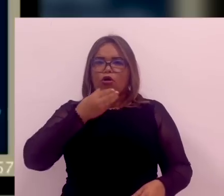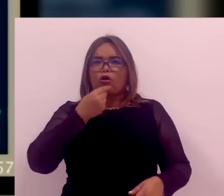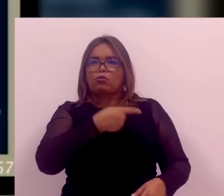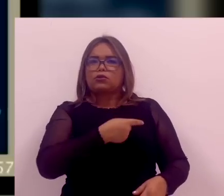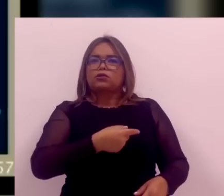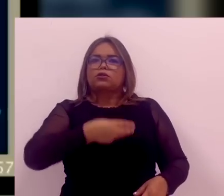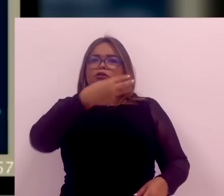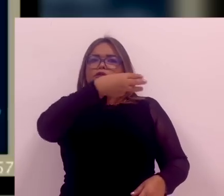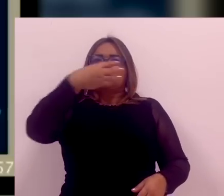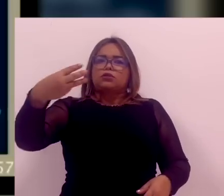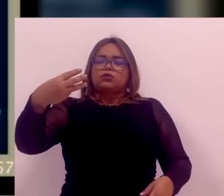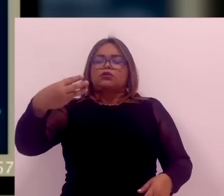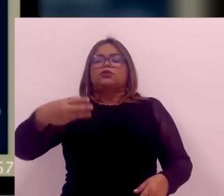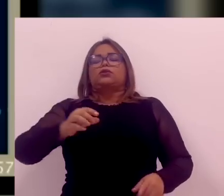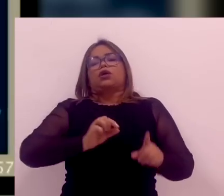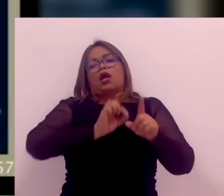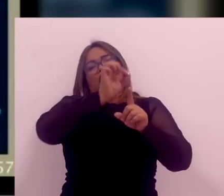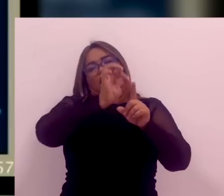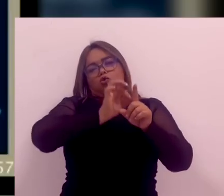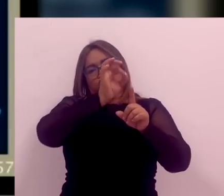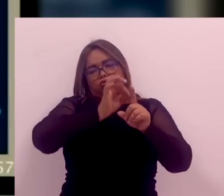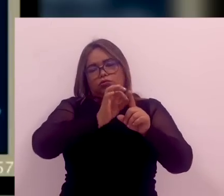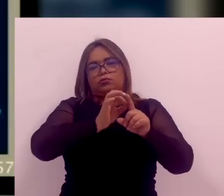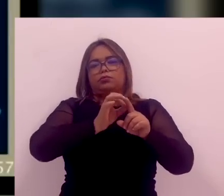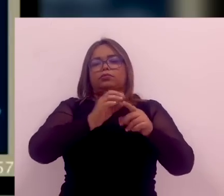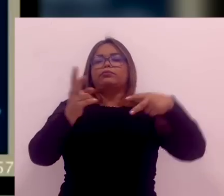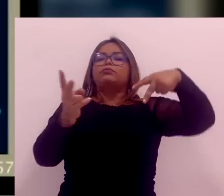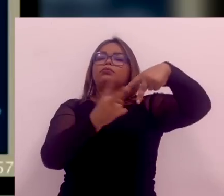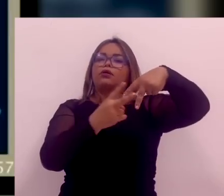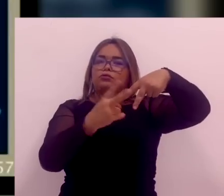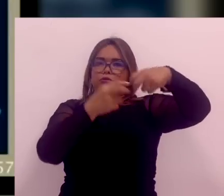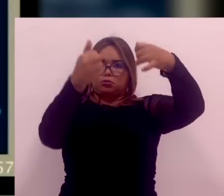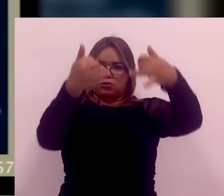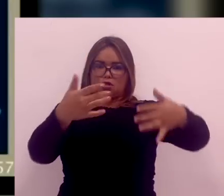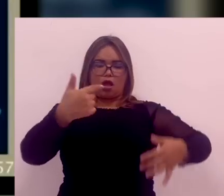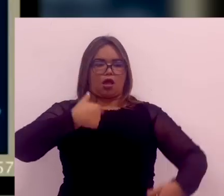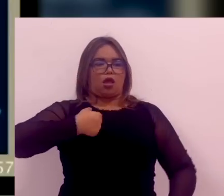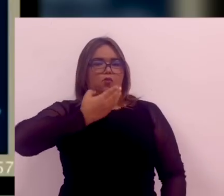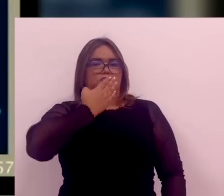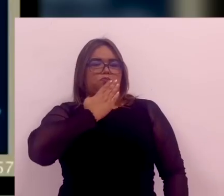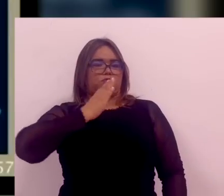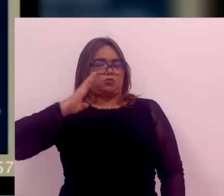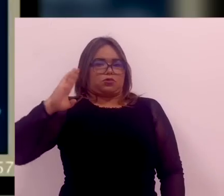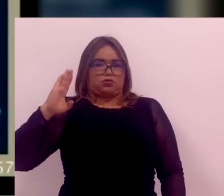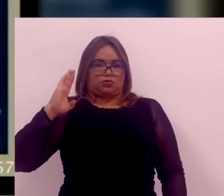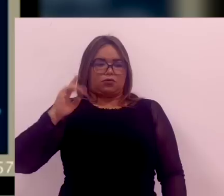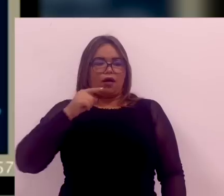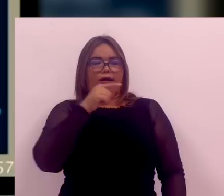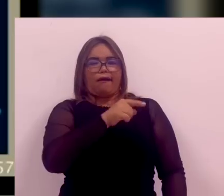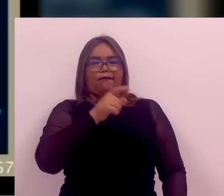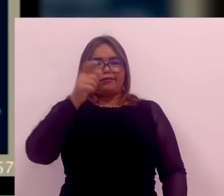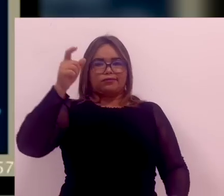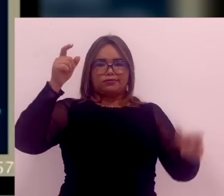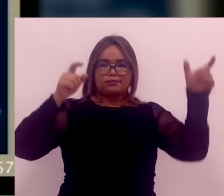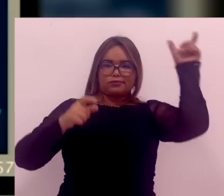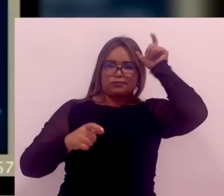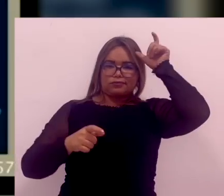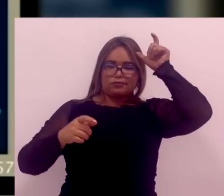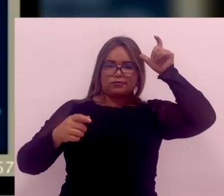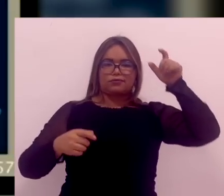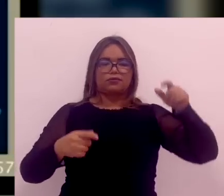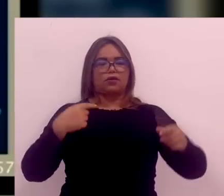admira, Manly Palmer Hall, 33º grau de maçom, diz: eu solenemente prometo ao grande